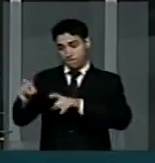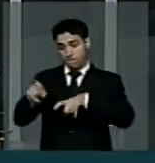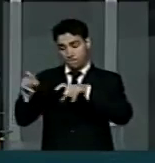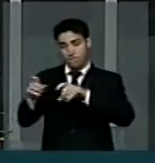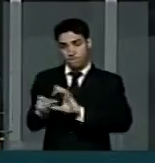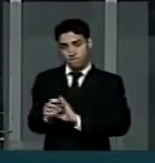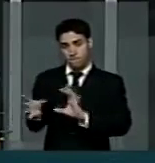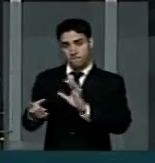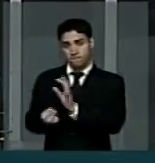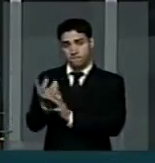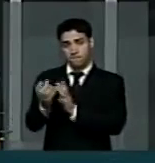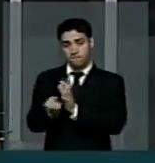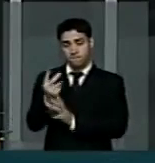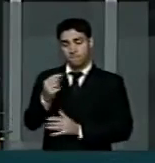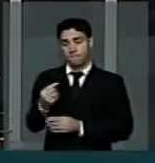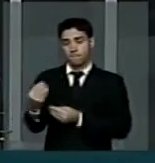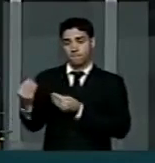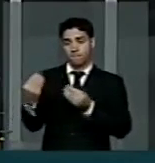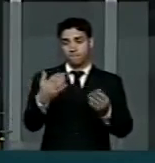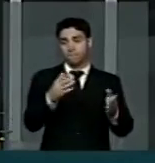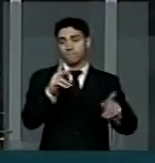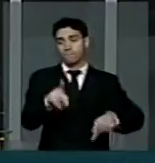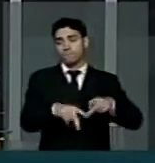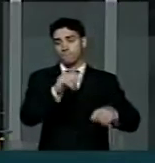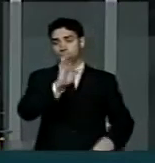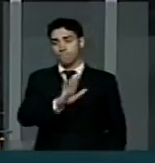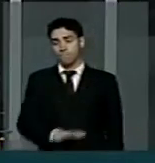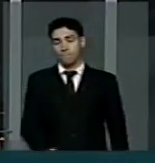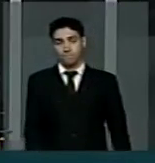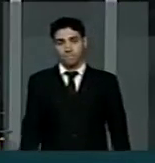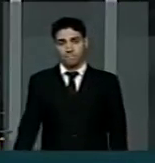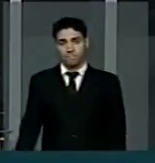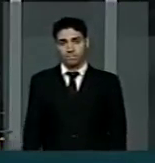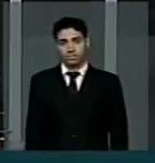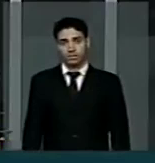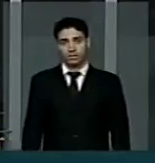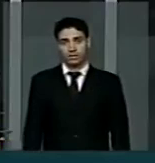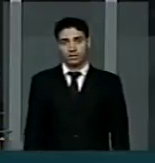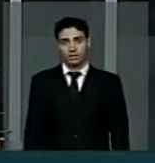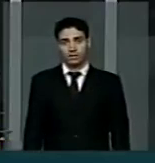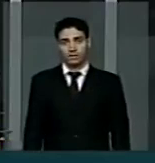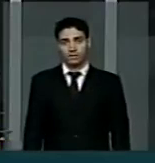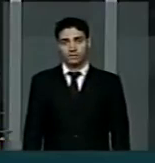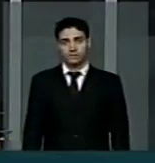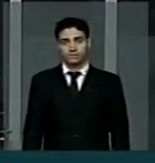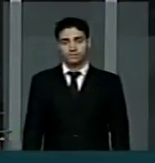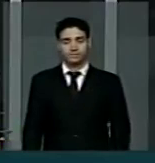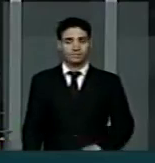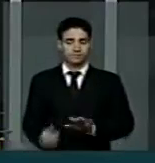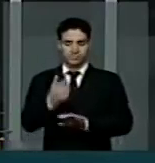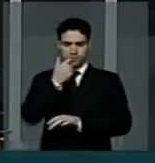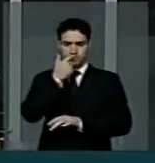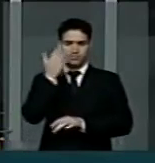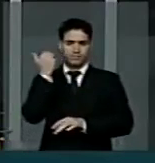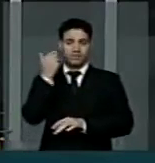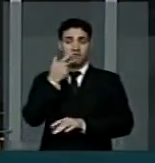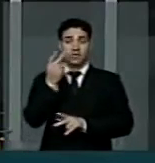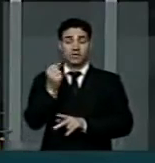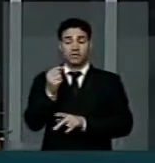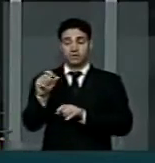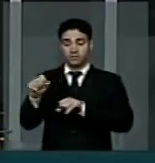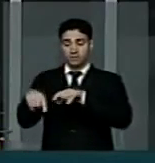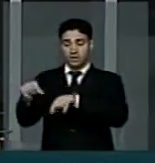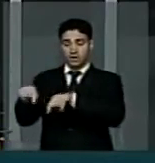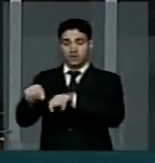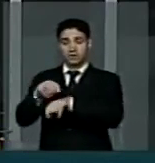produza para saciar a fome do povo brasileiro? Como dizia num tempo não muito distante, plante que o